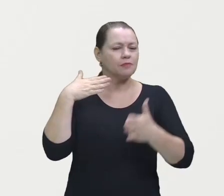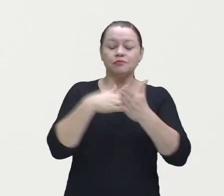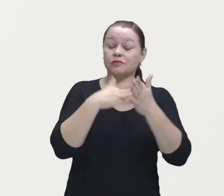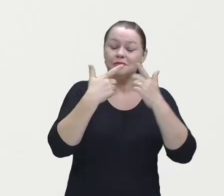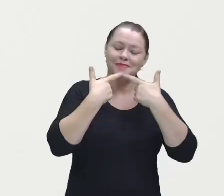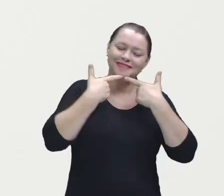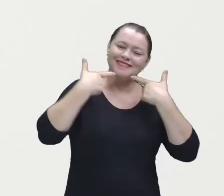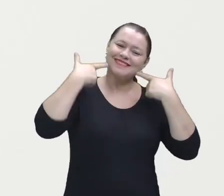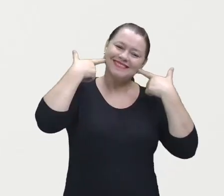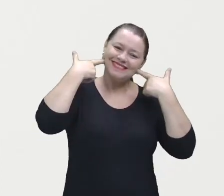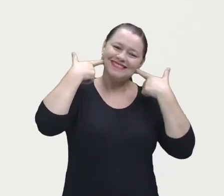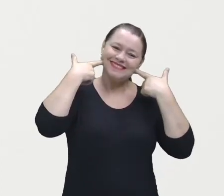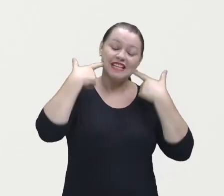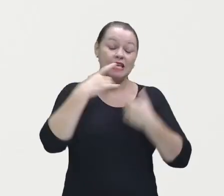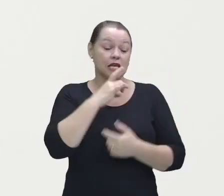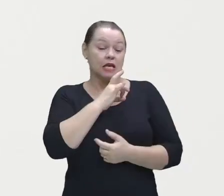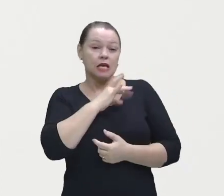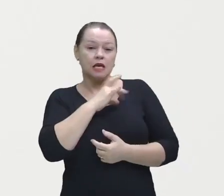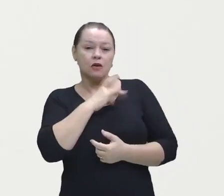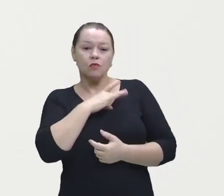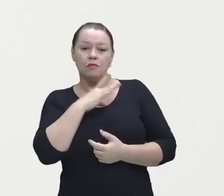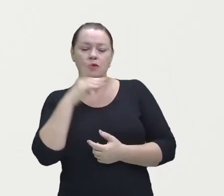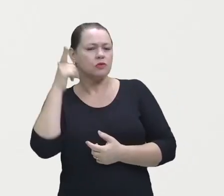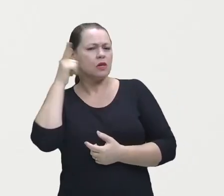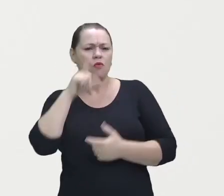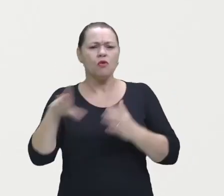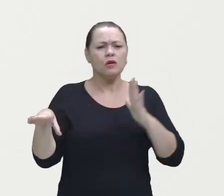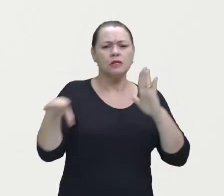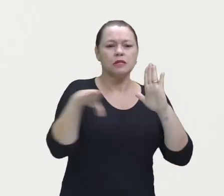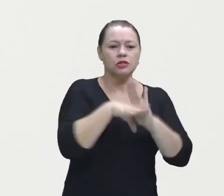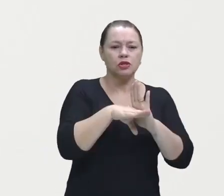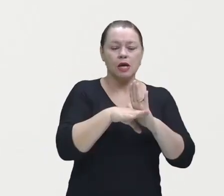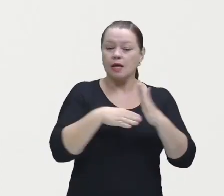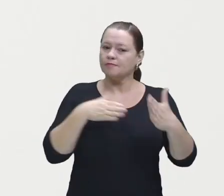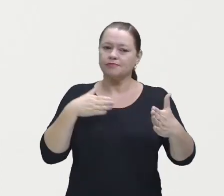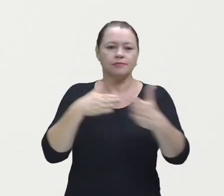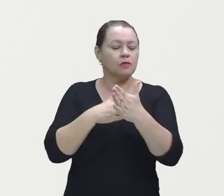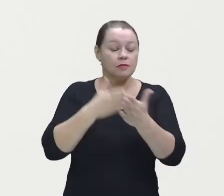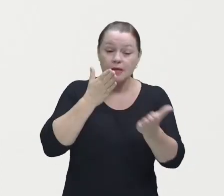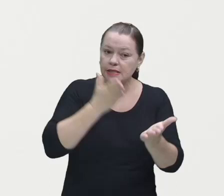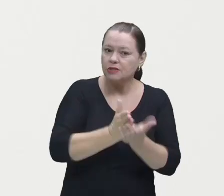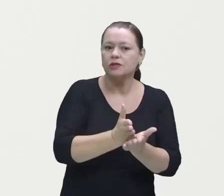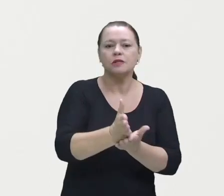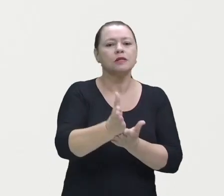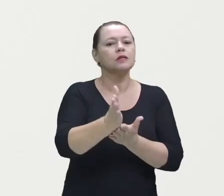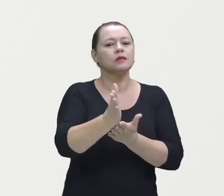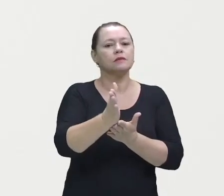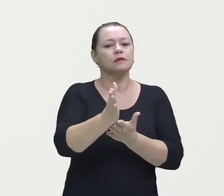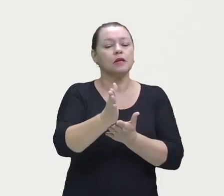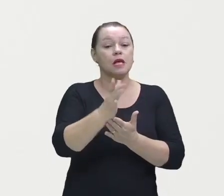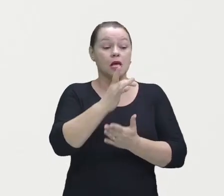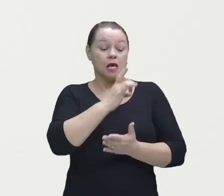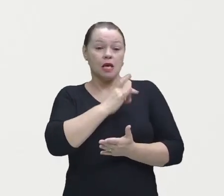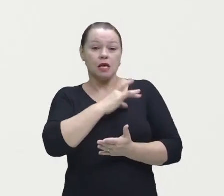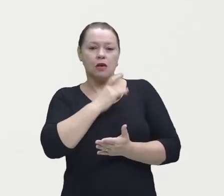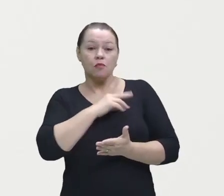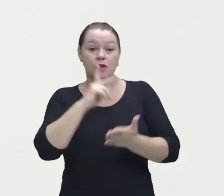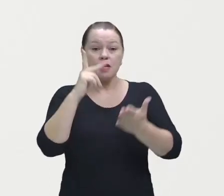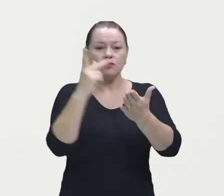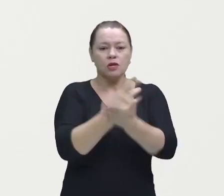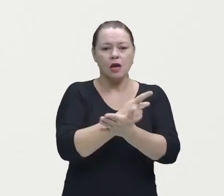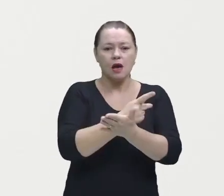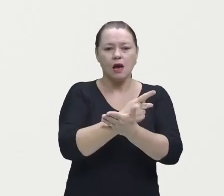sorrir. Que o medo de não chegar não lhe impeça de seguir. Que o medo de